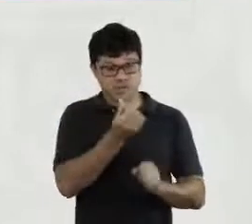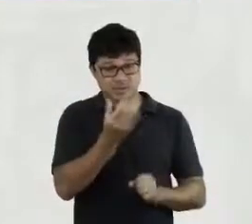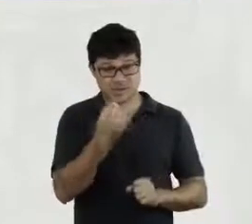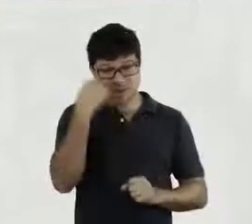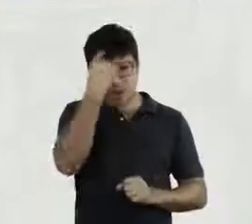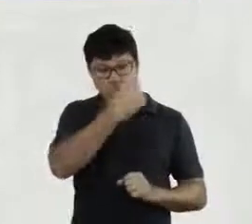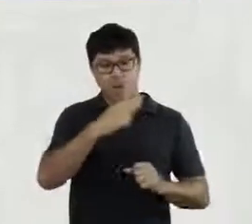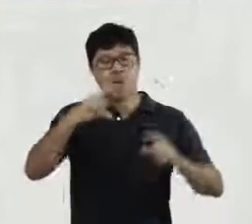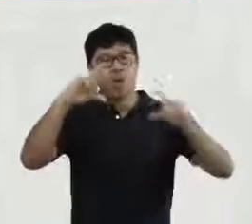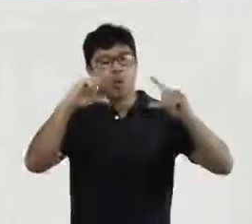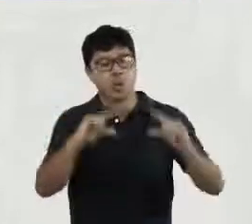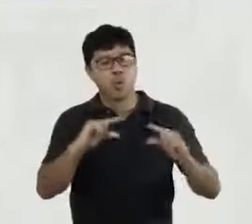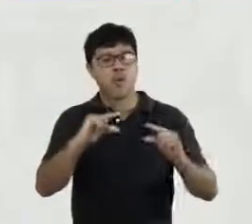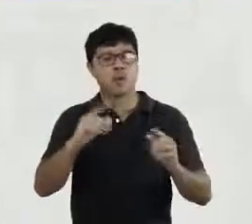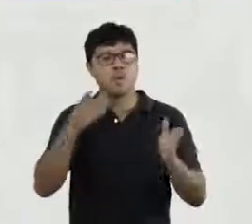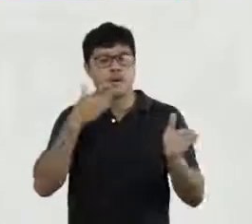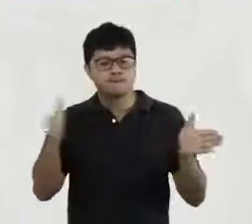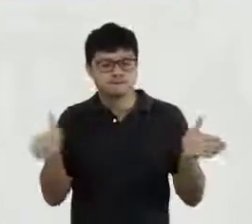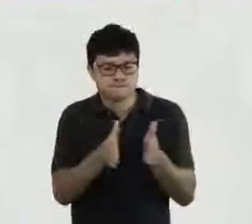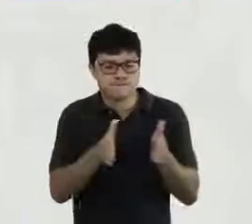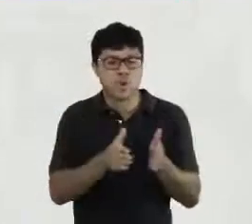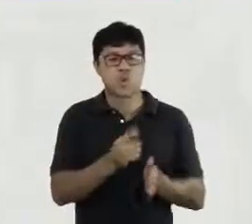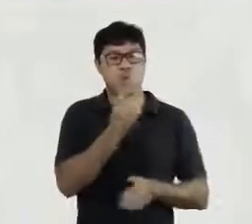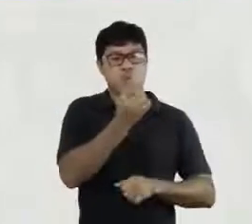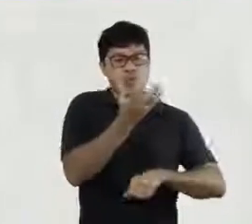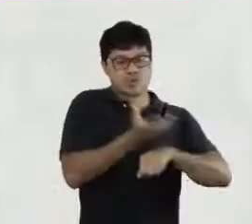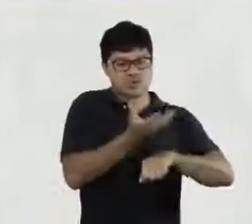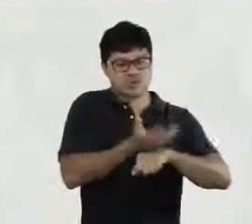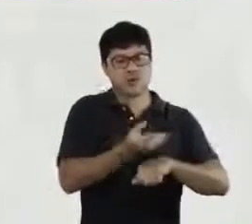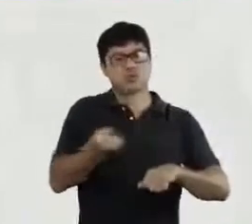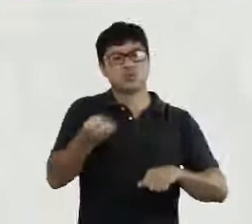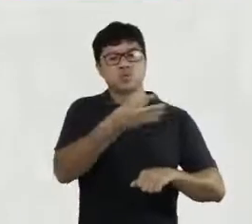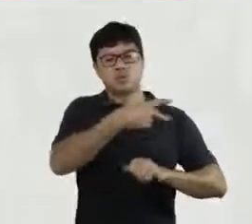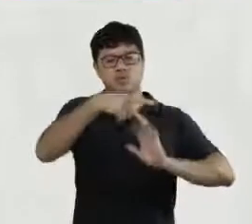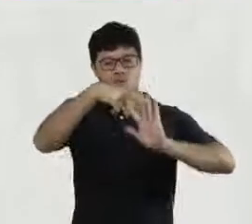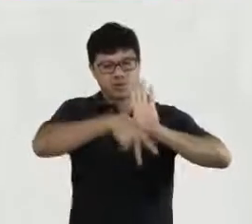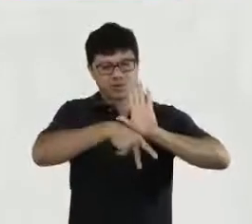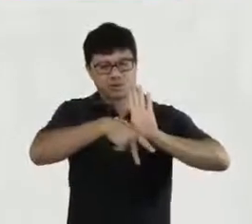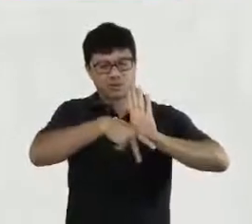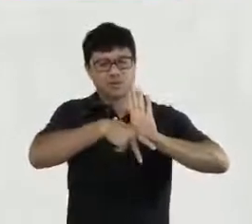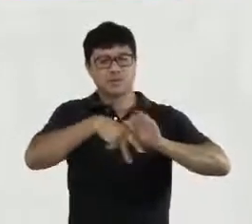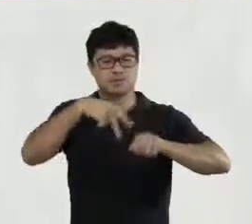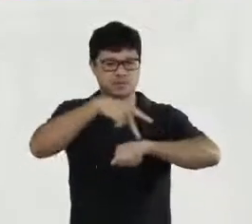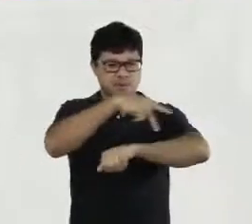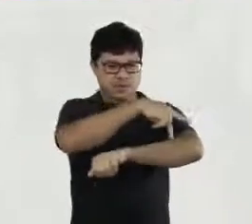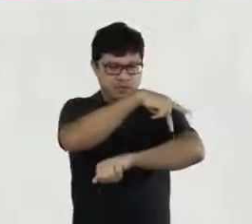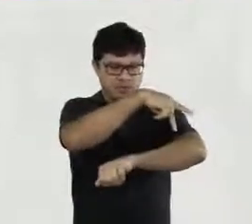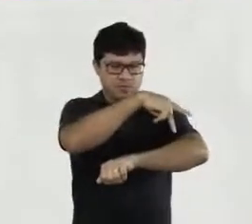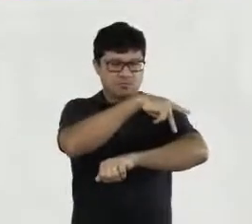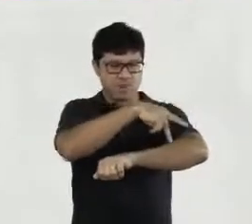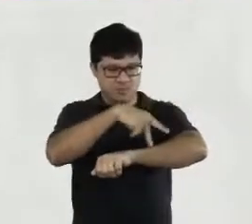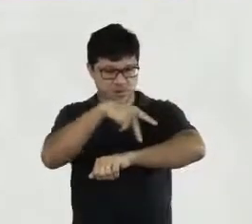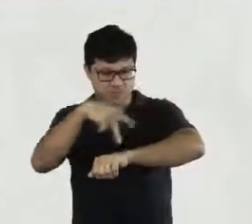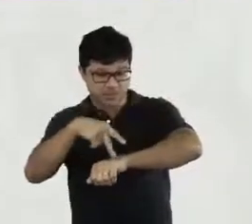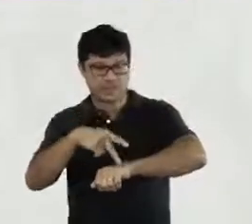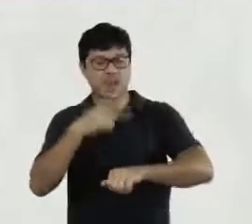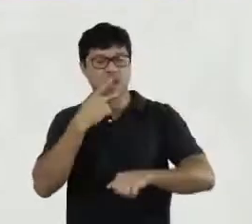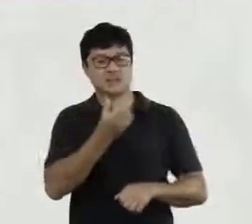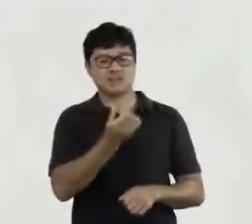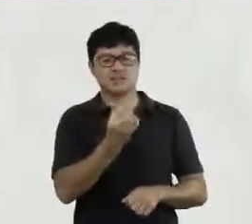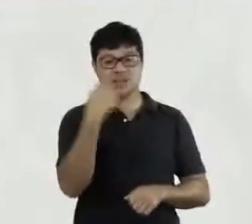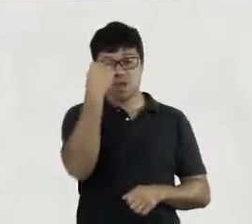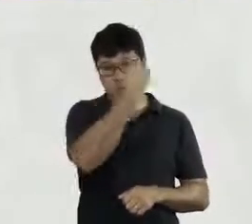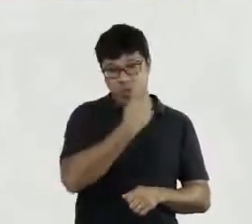e foi reduzida, foi achatada para uma só, um novo projeto pedagógico de 60